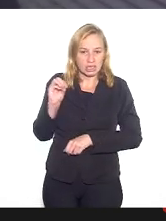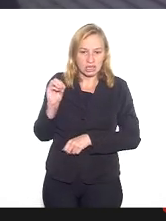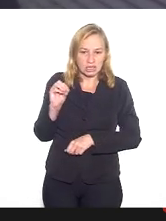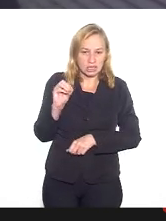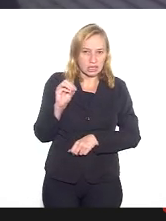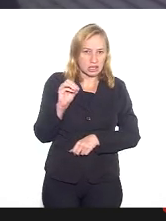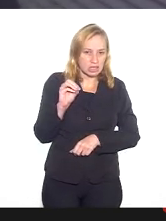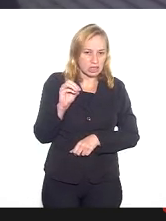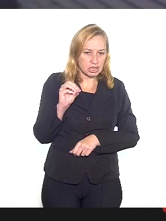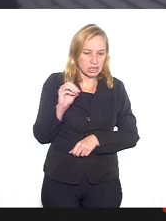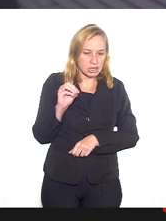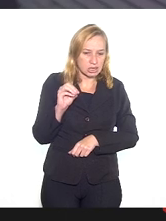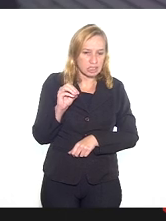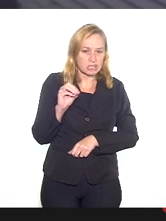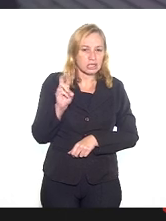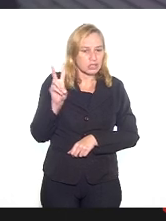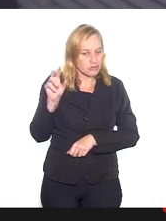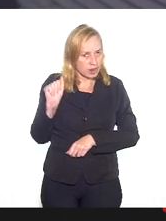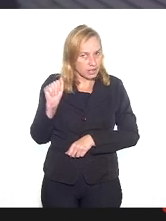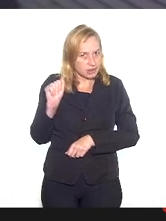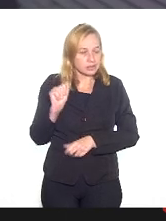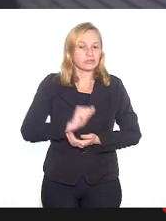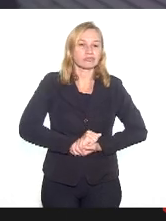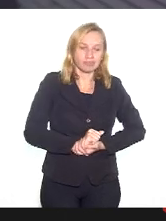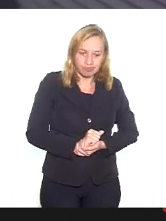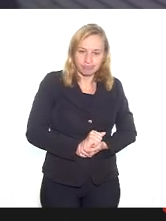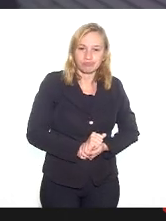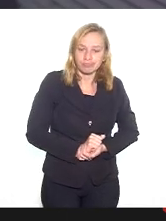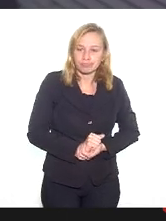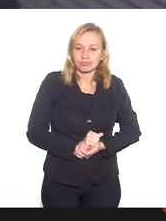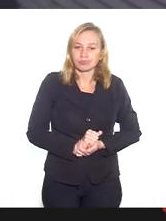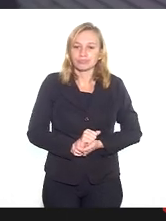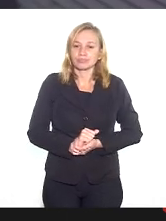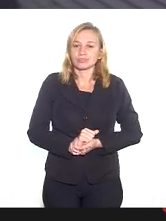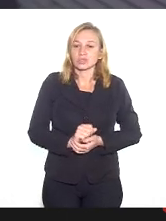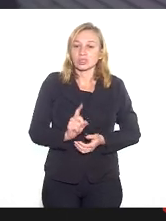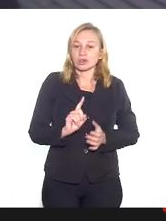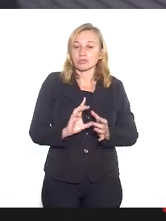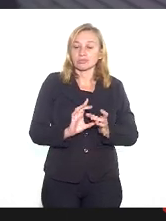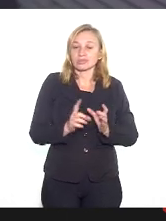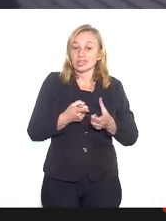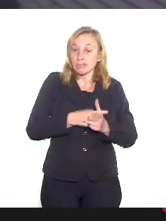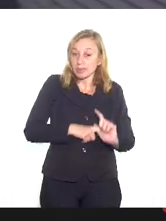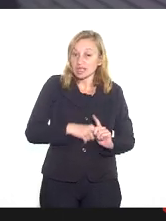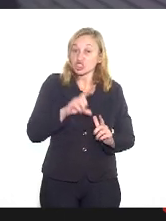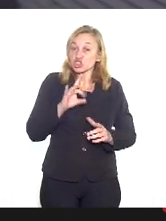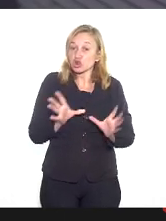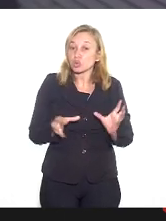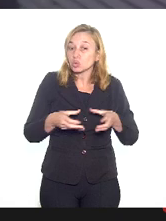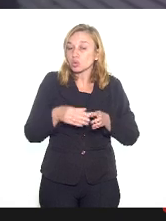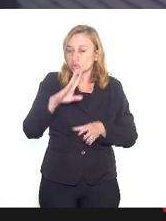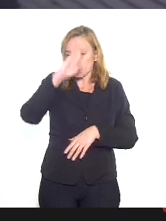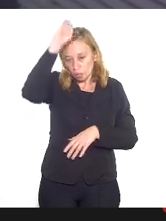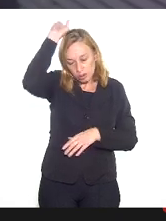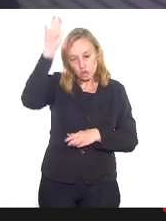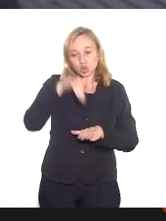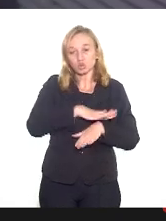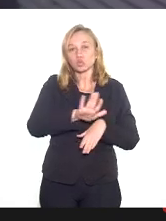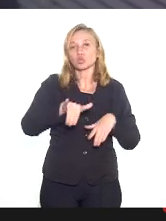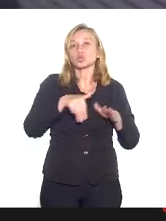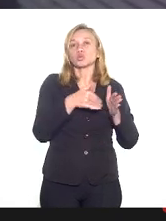mais para 300 vagas, né? Uma autorização que não depende só da corporação, existe um trâmite todo